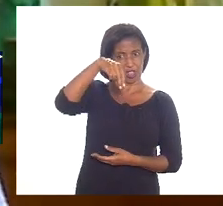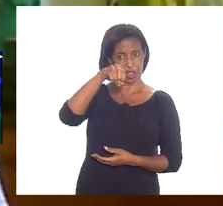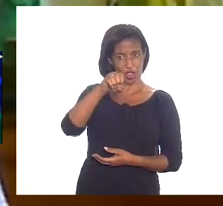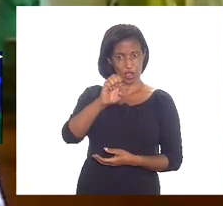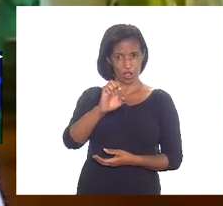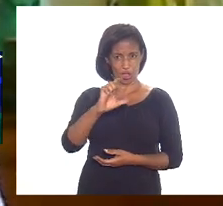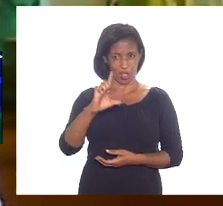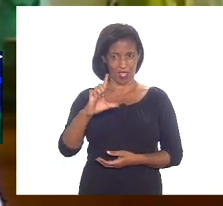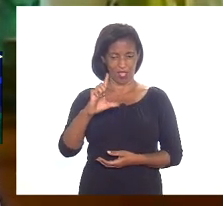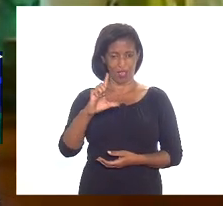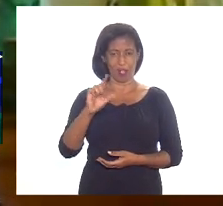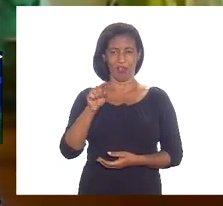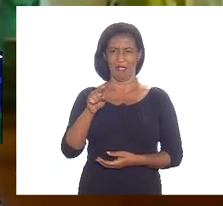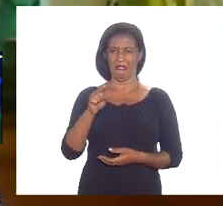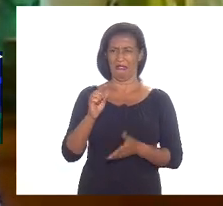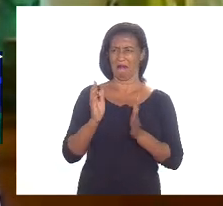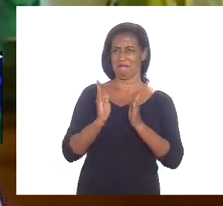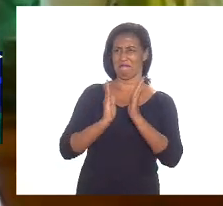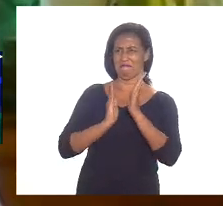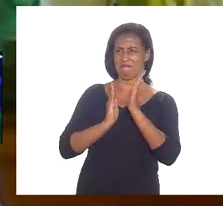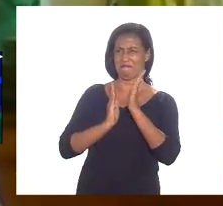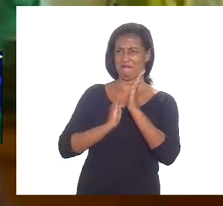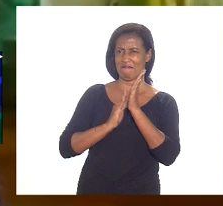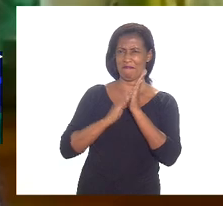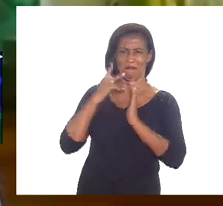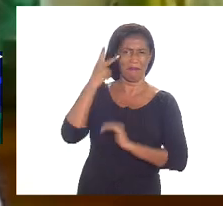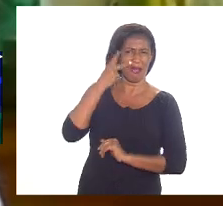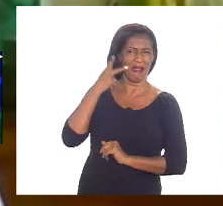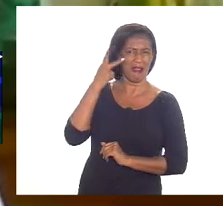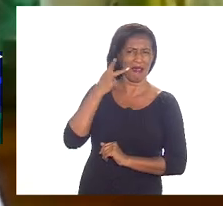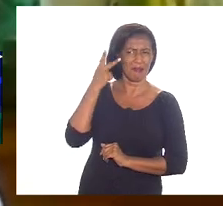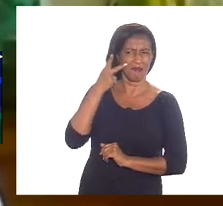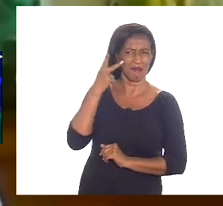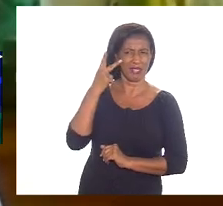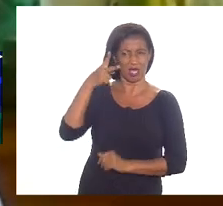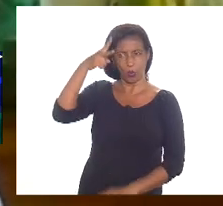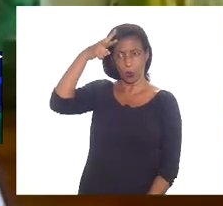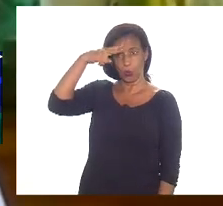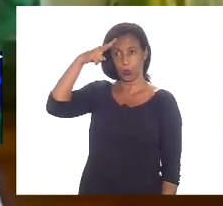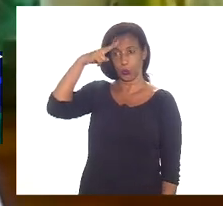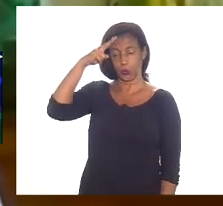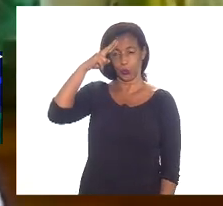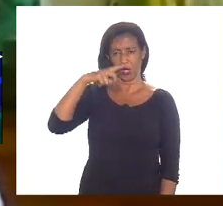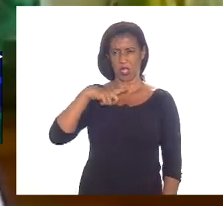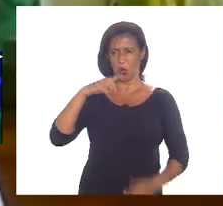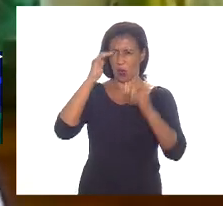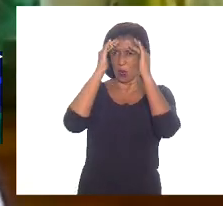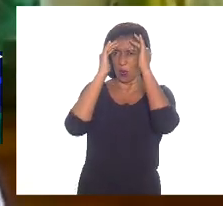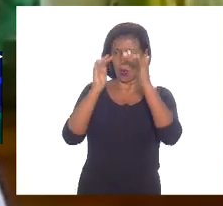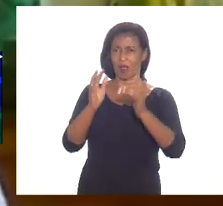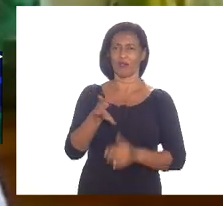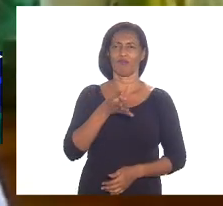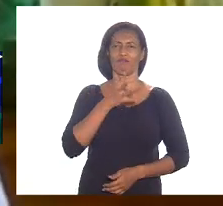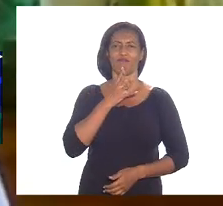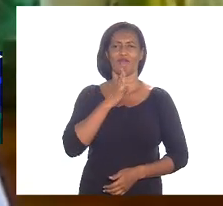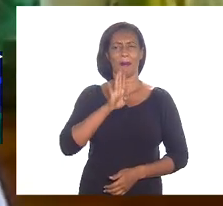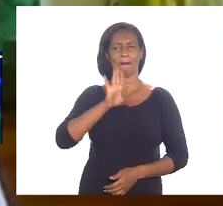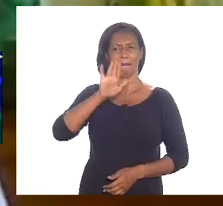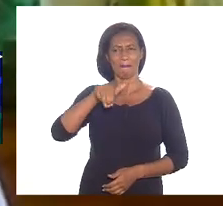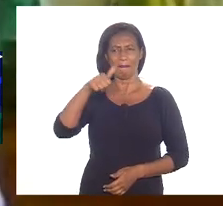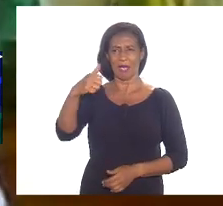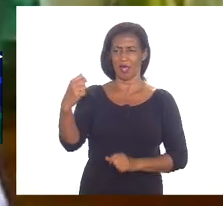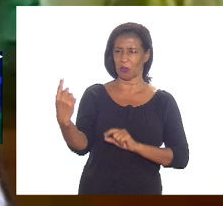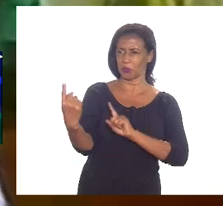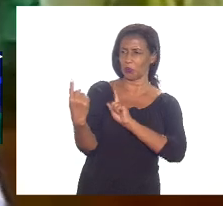é votar no parlamentar o história tive a honra de conhecer e conhecê-lo bem sua